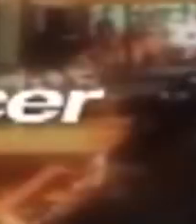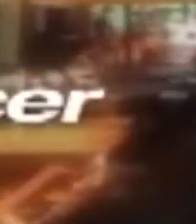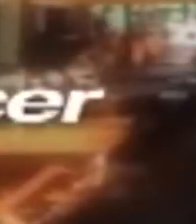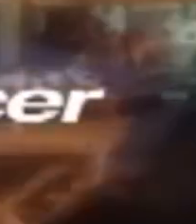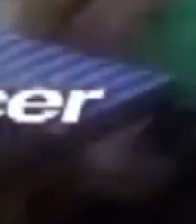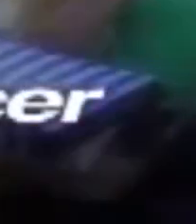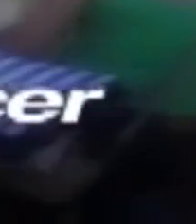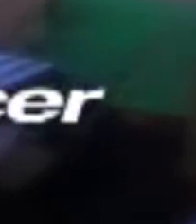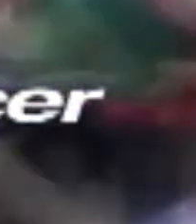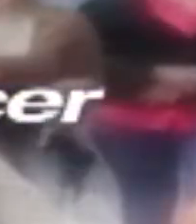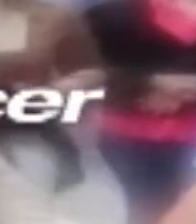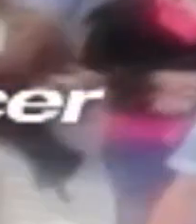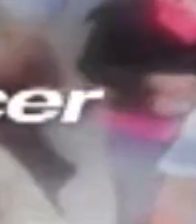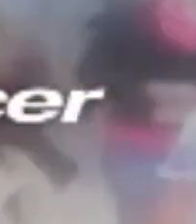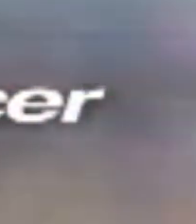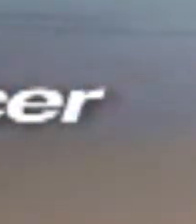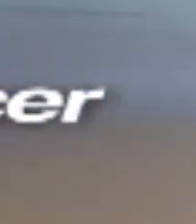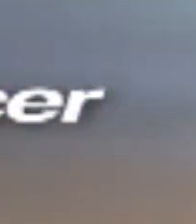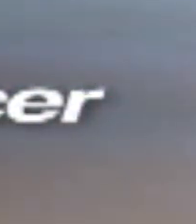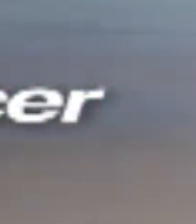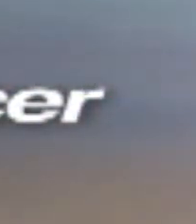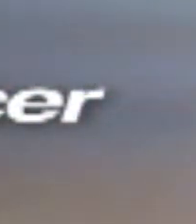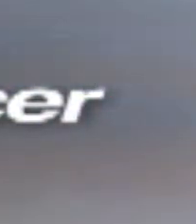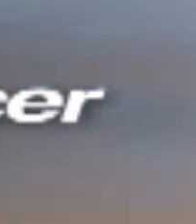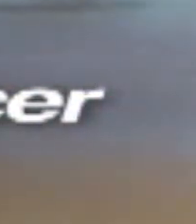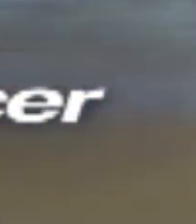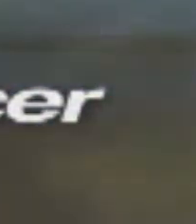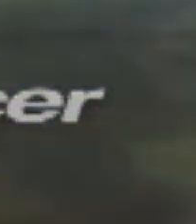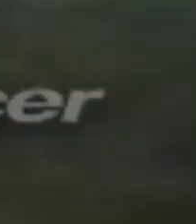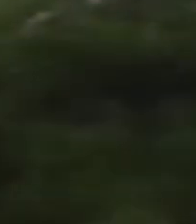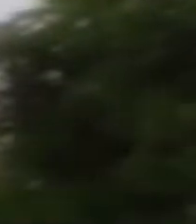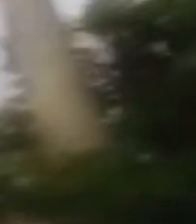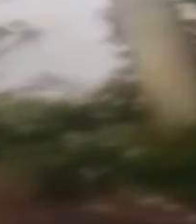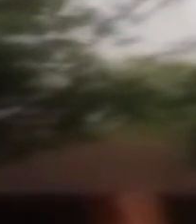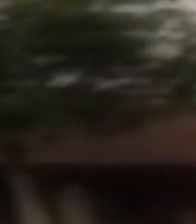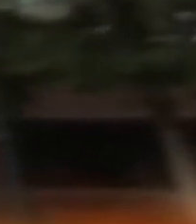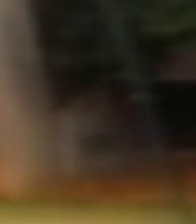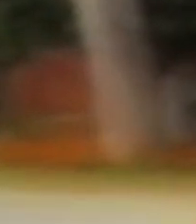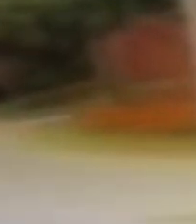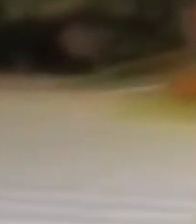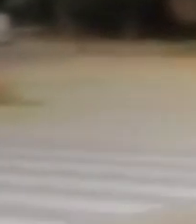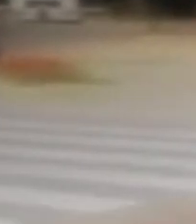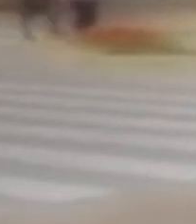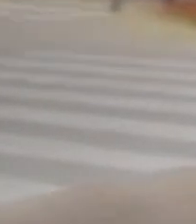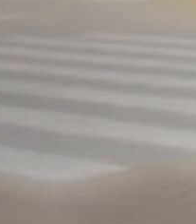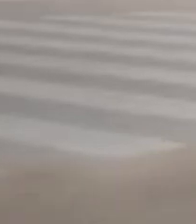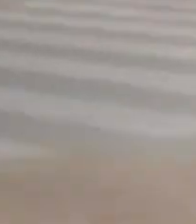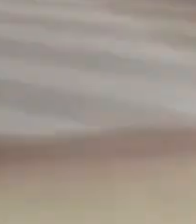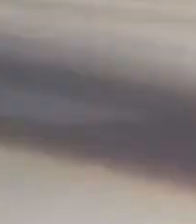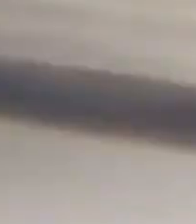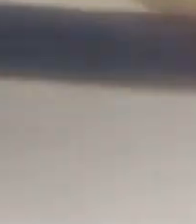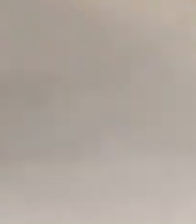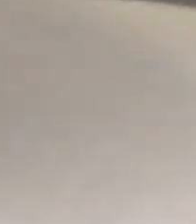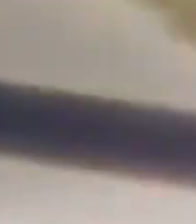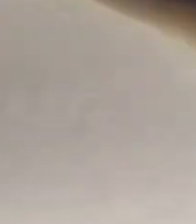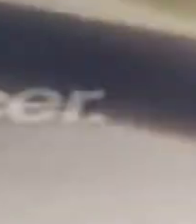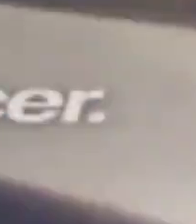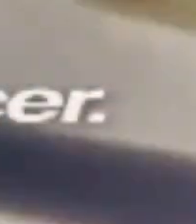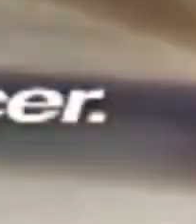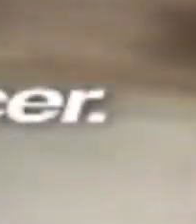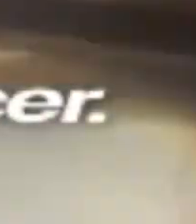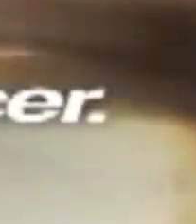o porquê. Porque ele queria conhecer a história de Blumenau e a história do Vale do Itajaí, e para isso se matriculou na Faculdade de História para ser aluno da professora